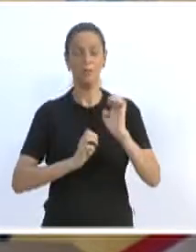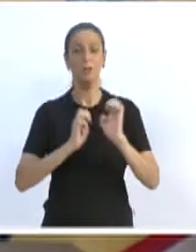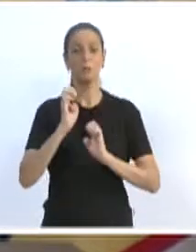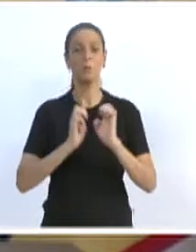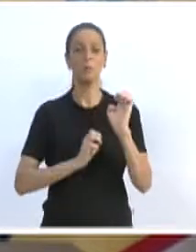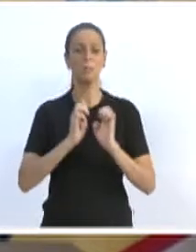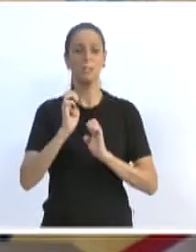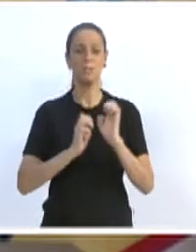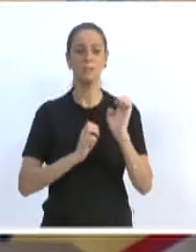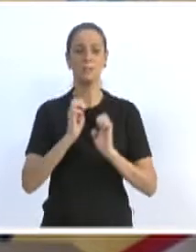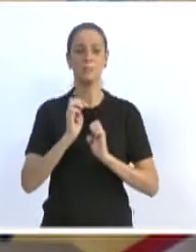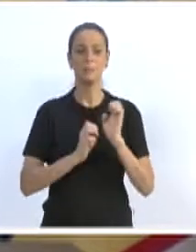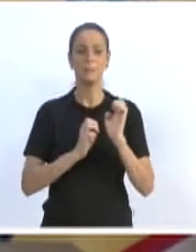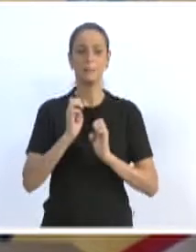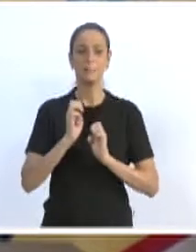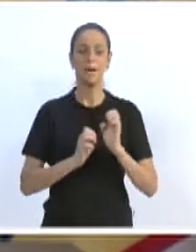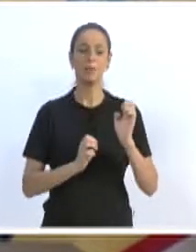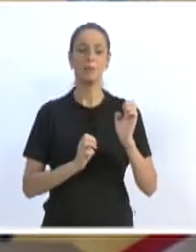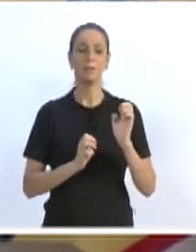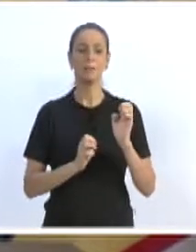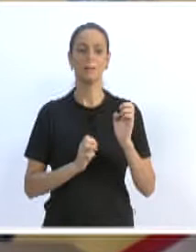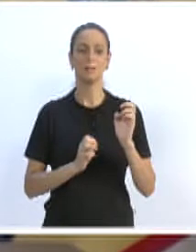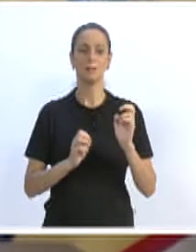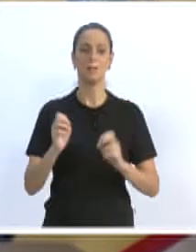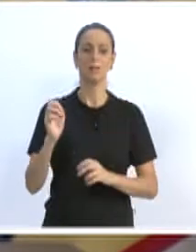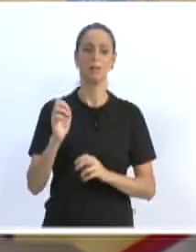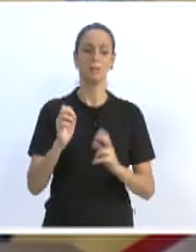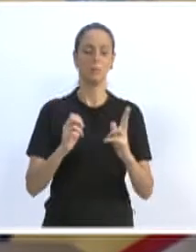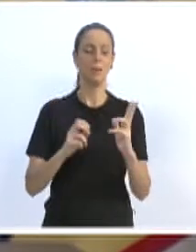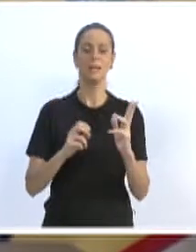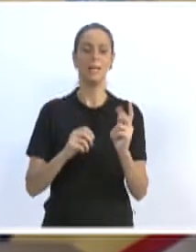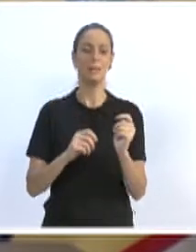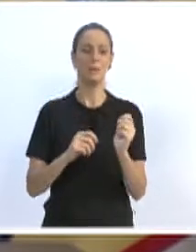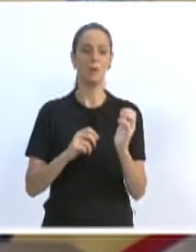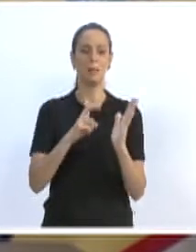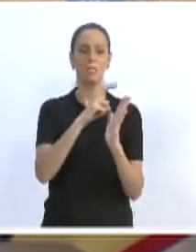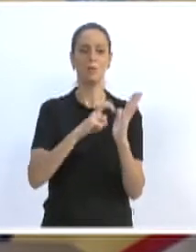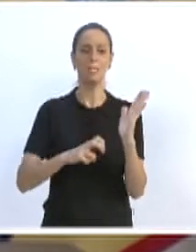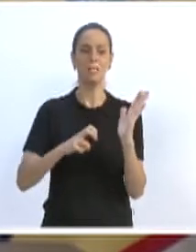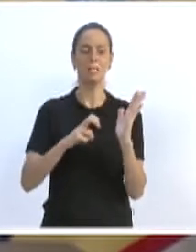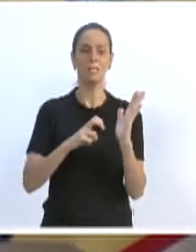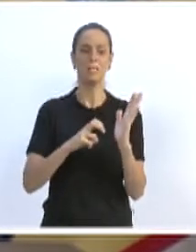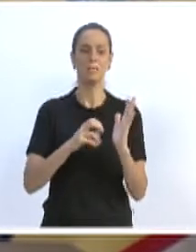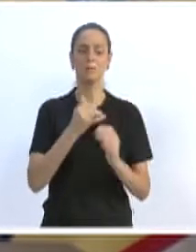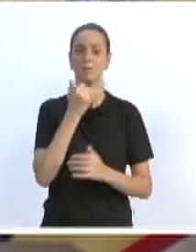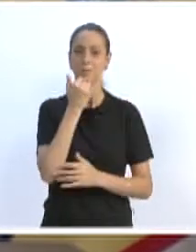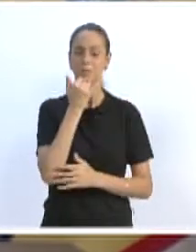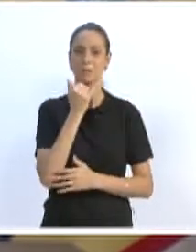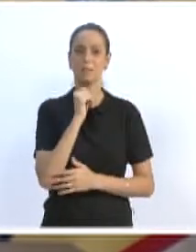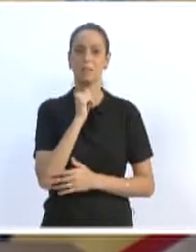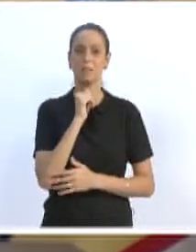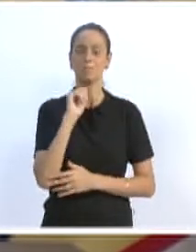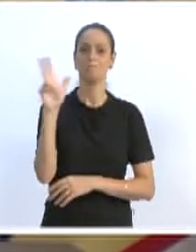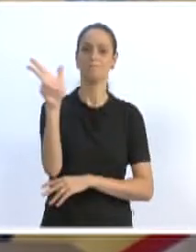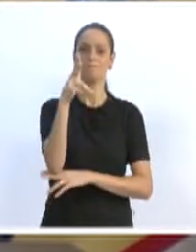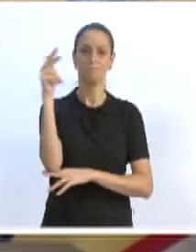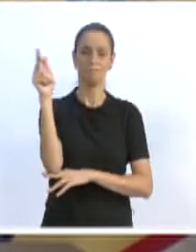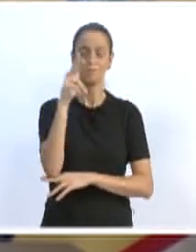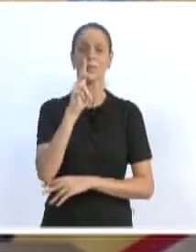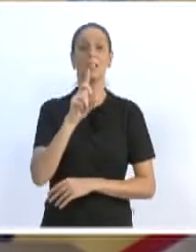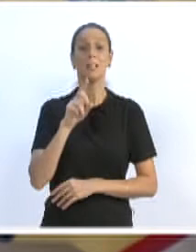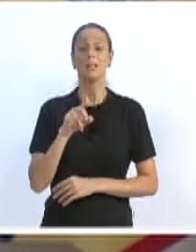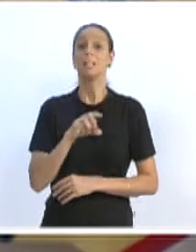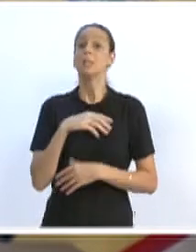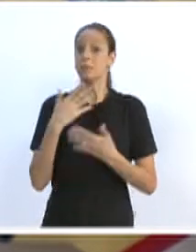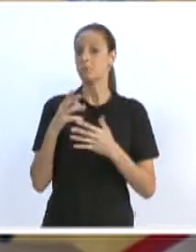eu considero como uma condição muito fácil de ser resolvida ali tenha falta dada victor konder senhores puderam prestar